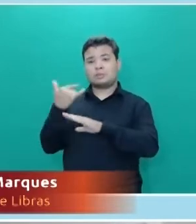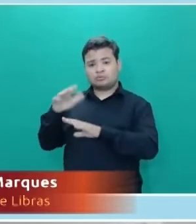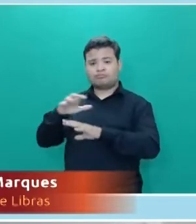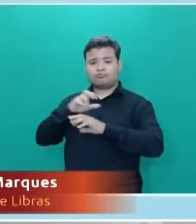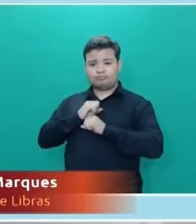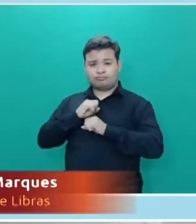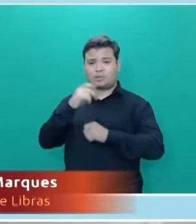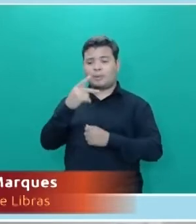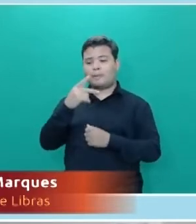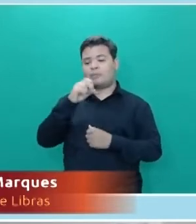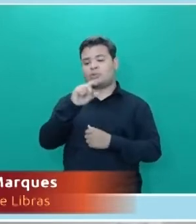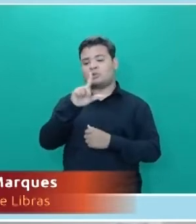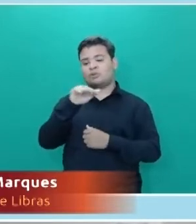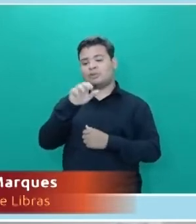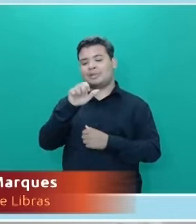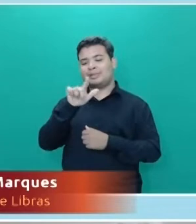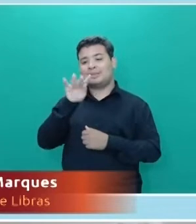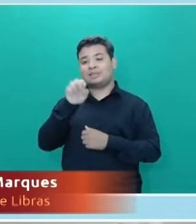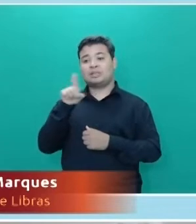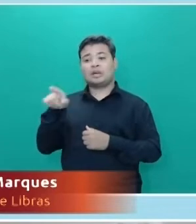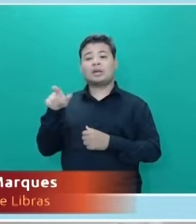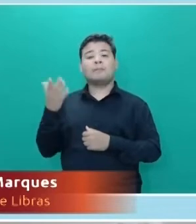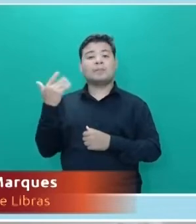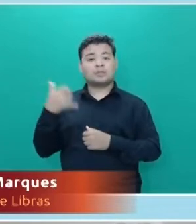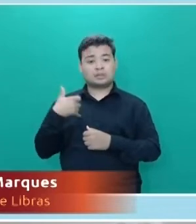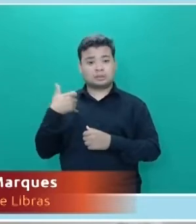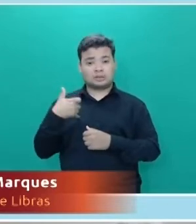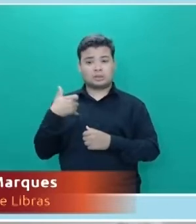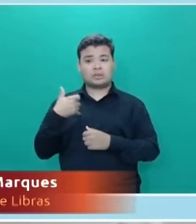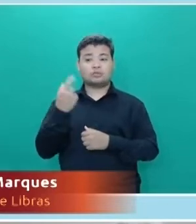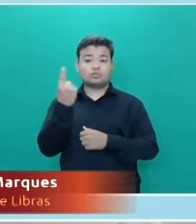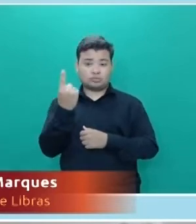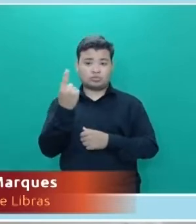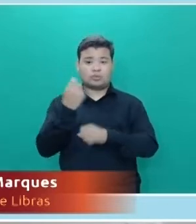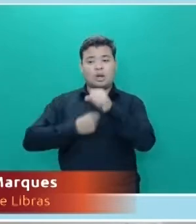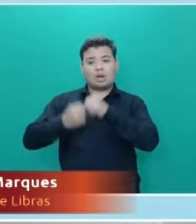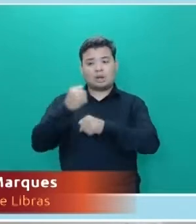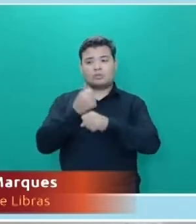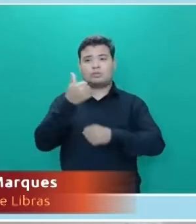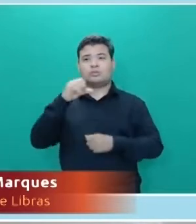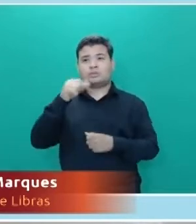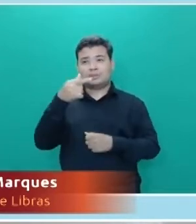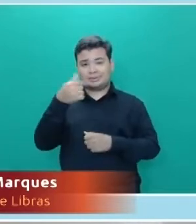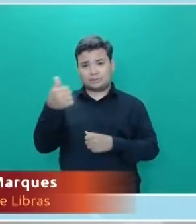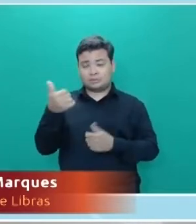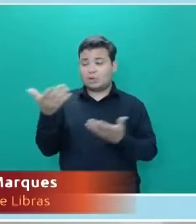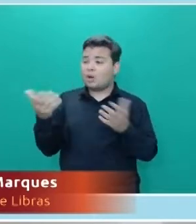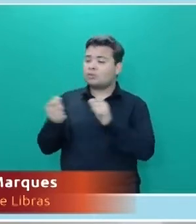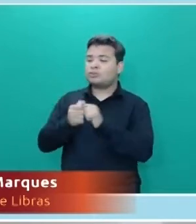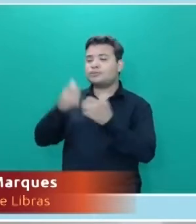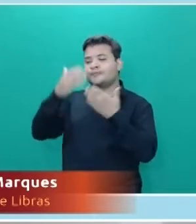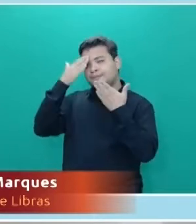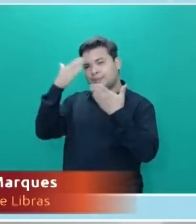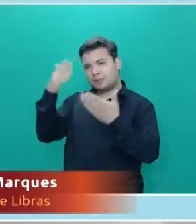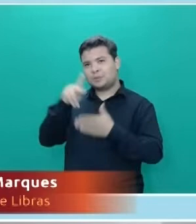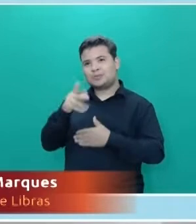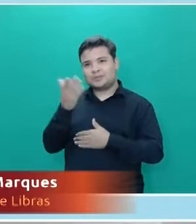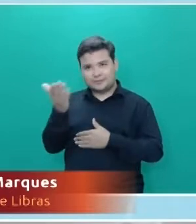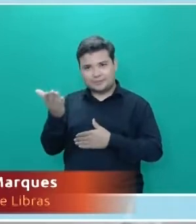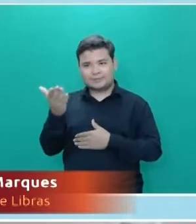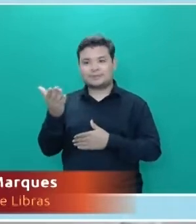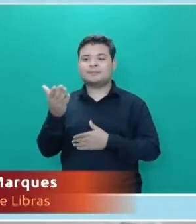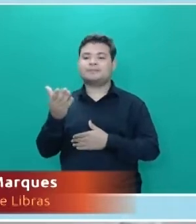quando tinha 1 ano de idade, em 1971. Muito obrigada pela sua presença, professora Maria Edna, um prazer recebê-la aqui conosco